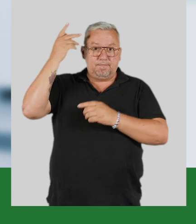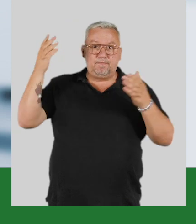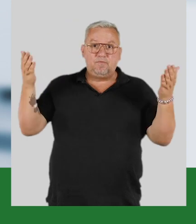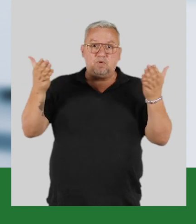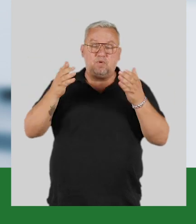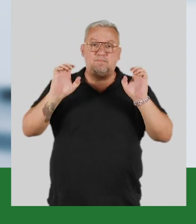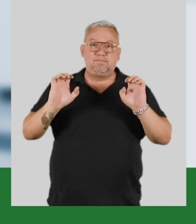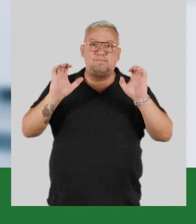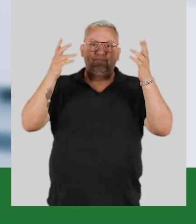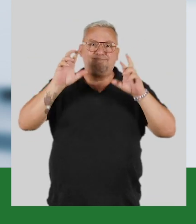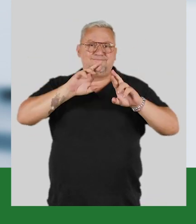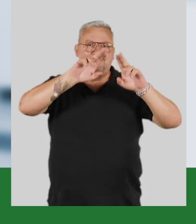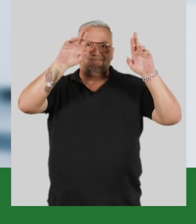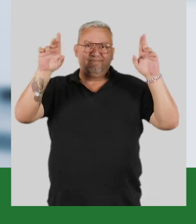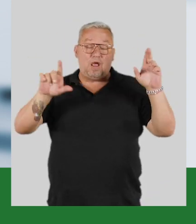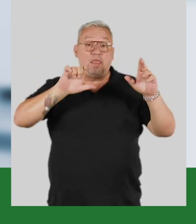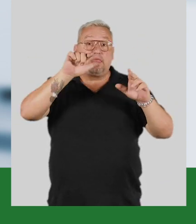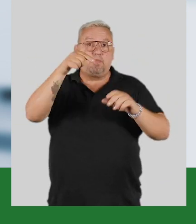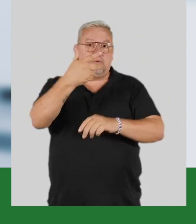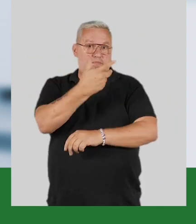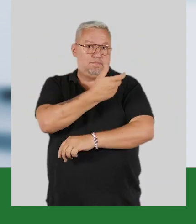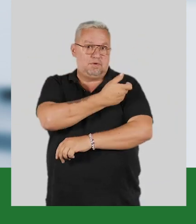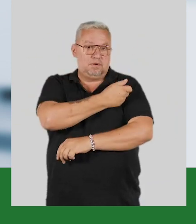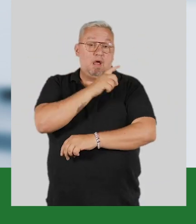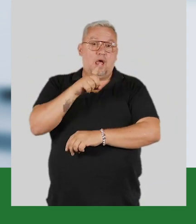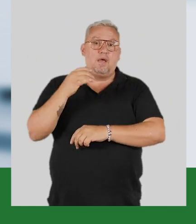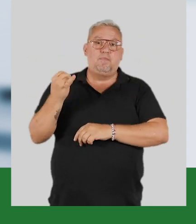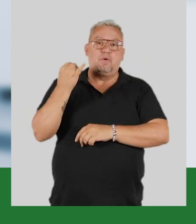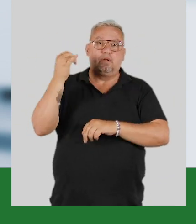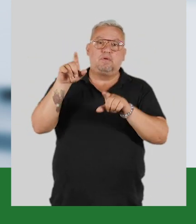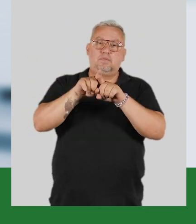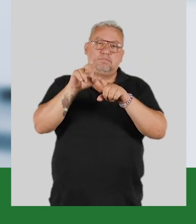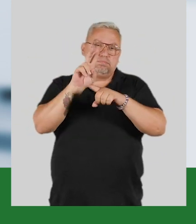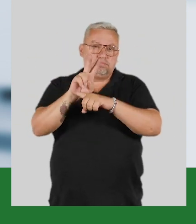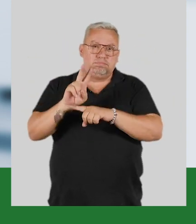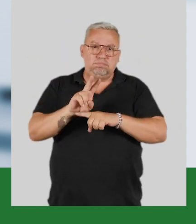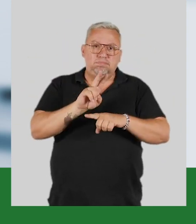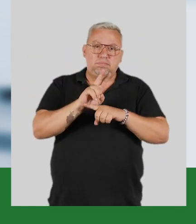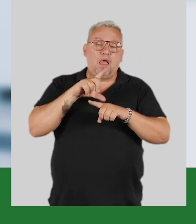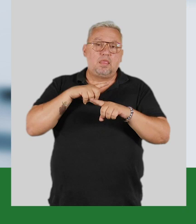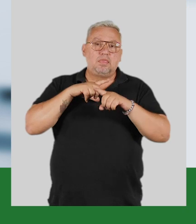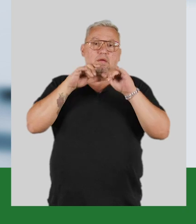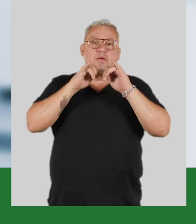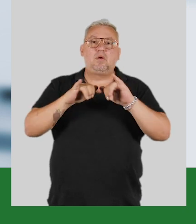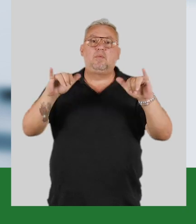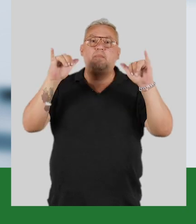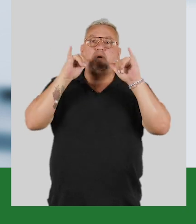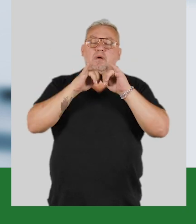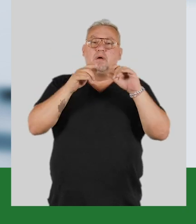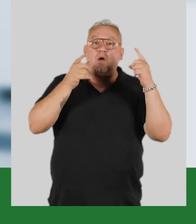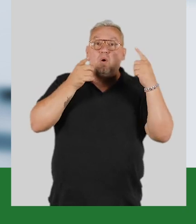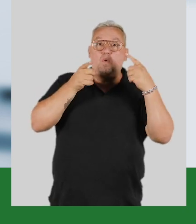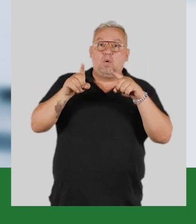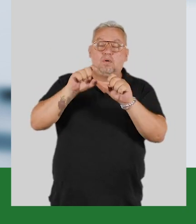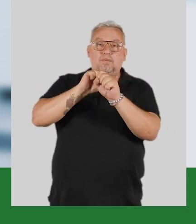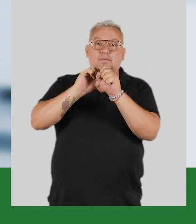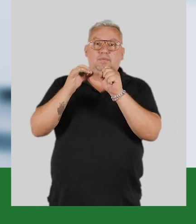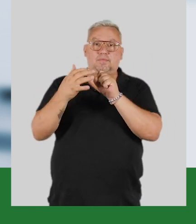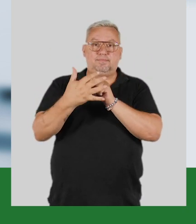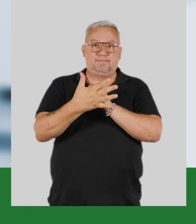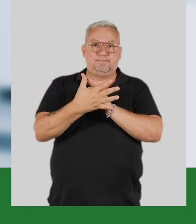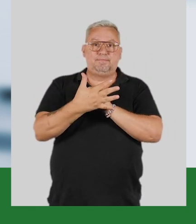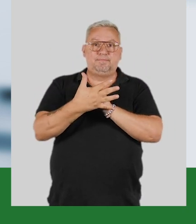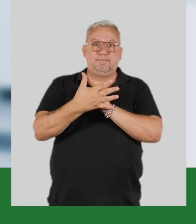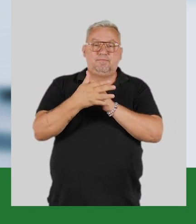sobre eventos adversos pós-vacinação e a importância da sua vigilância nessa campanha contra a